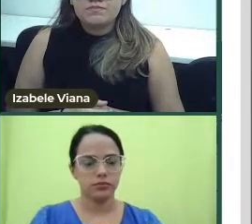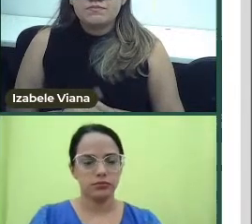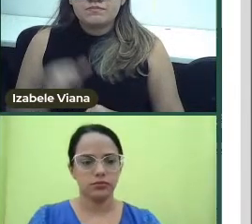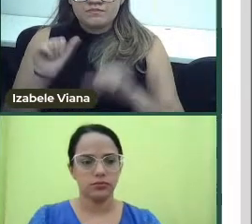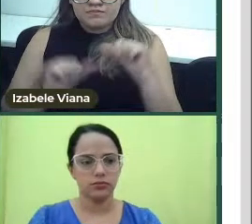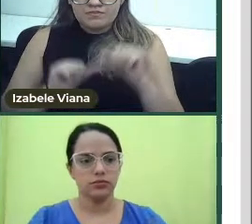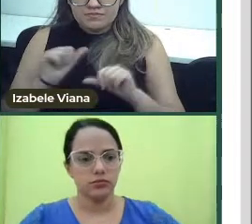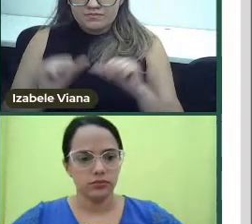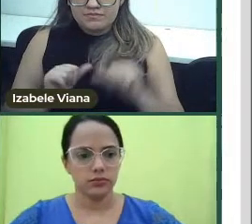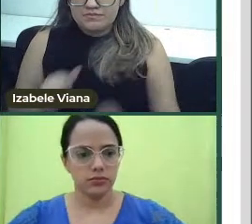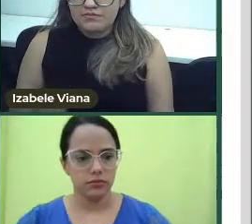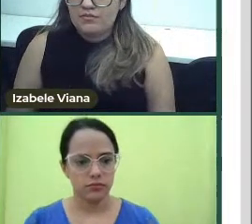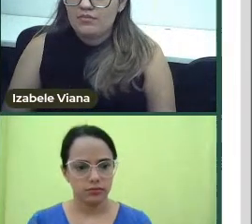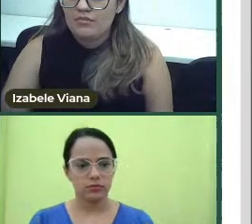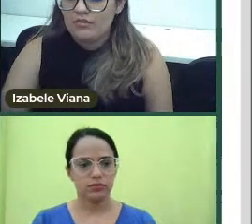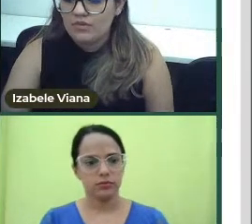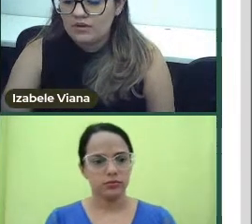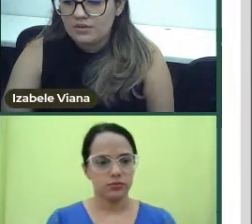na ideia